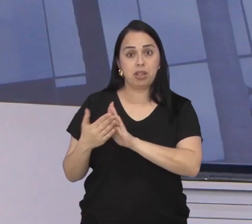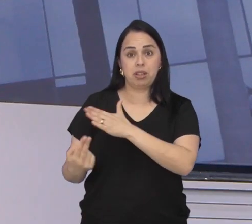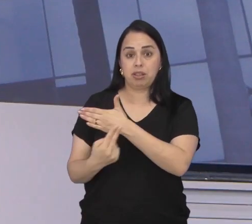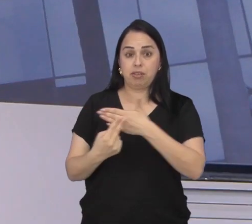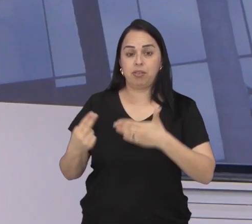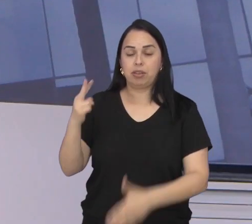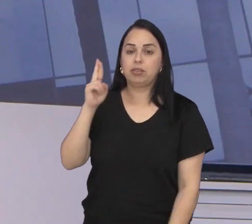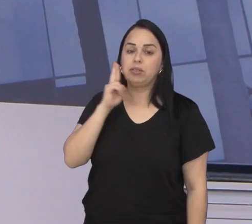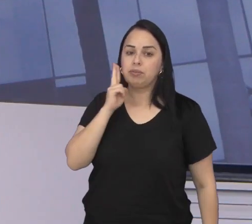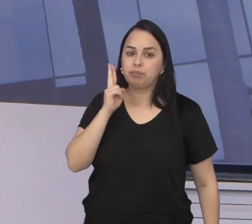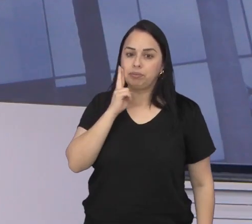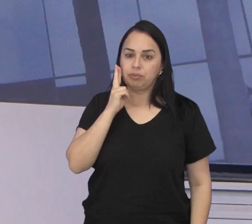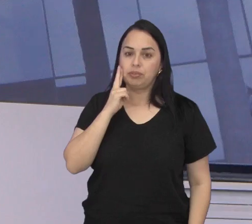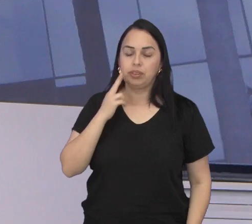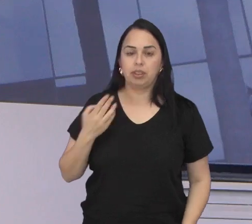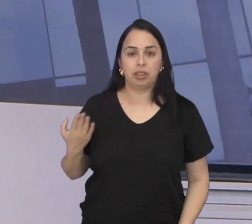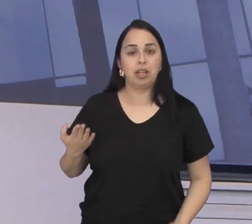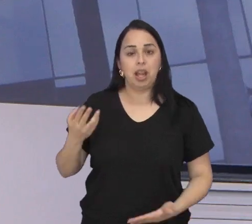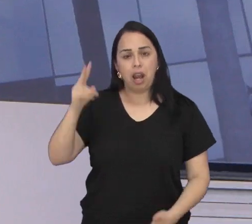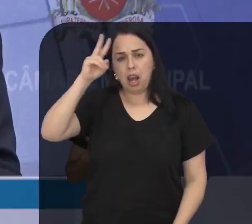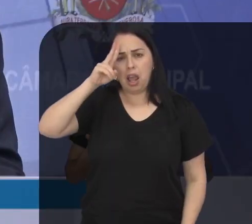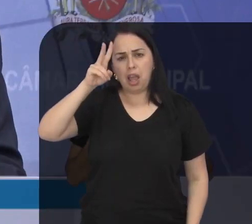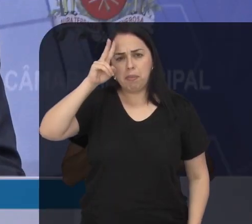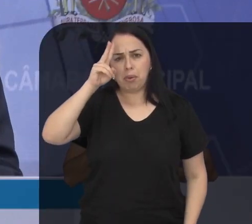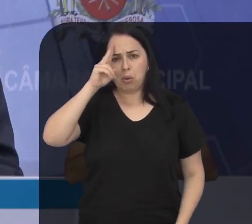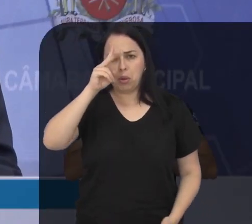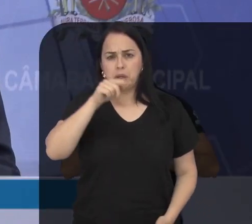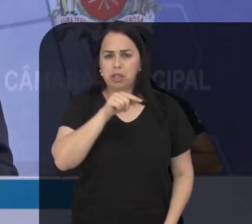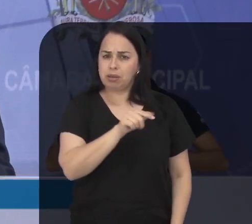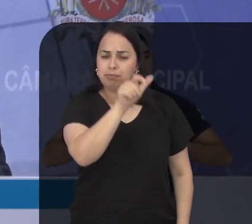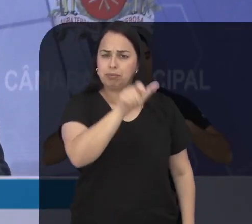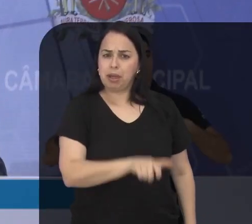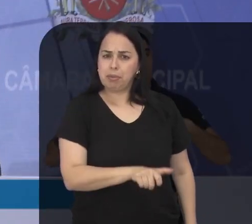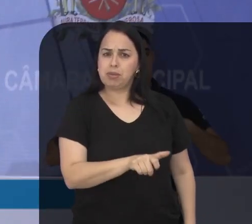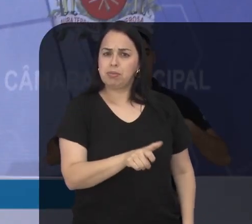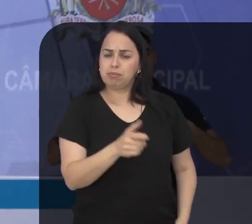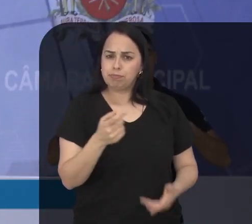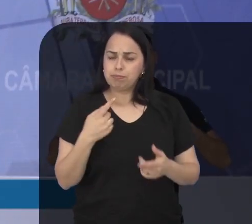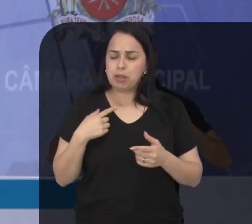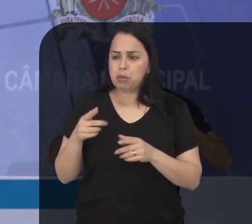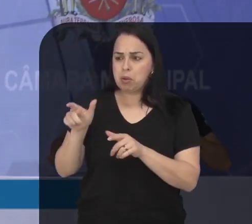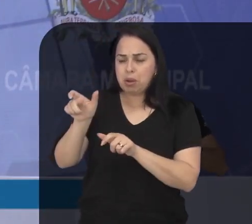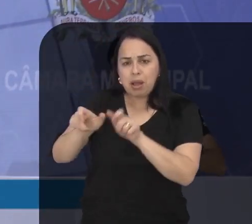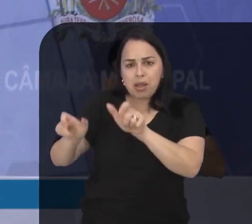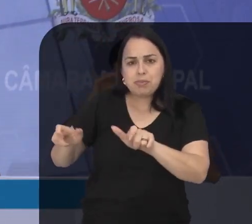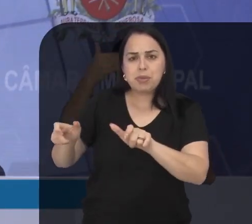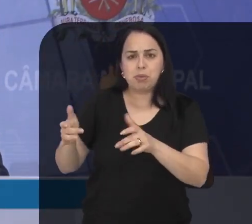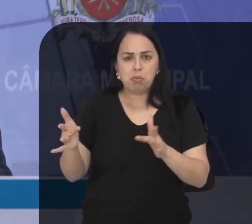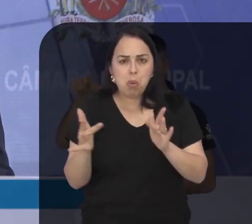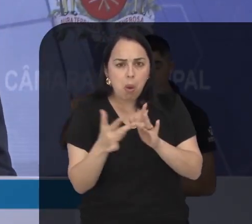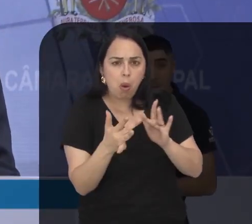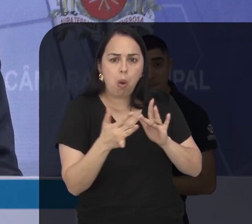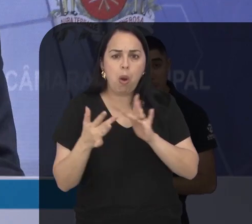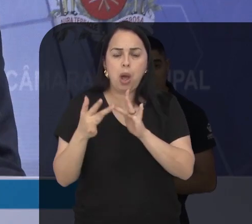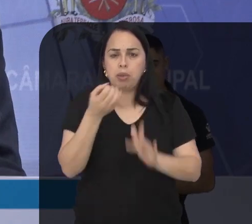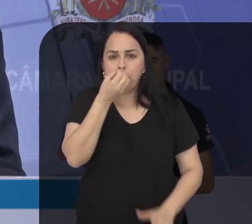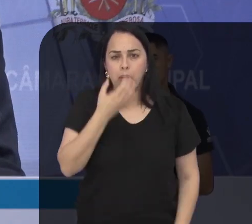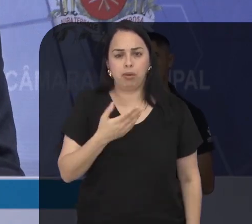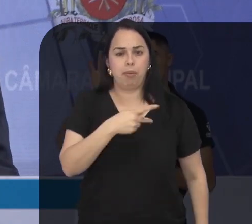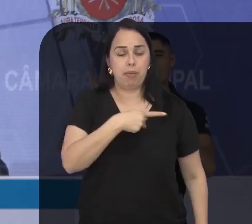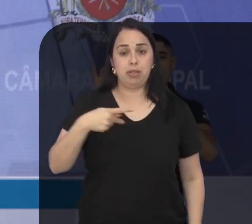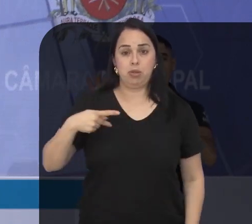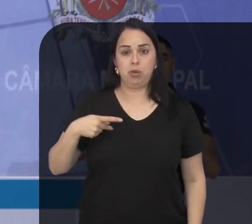propositura foi de autoria do vereador Renato Santiago, que ressaltou a boa relação que o homenageado tem com as pessoas ao seu